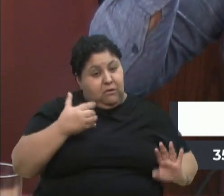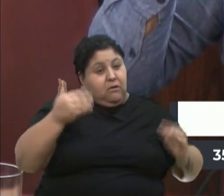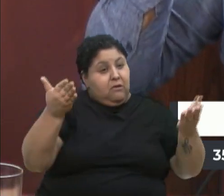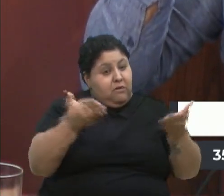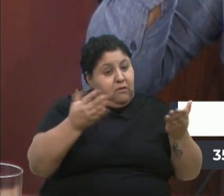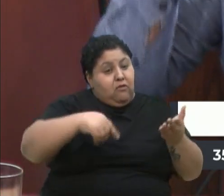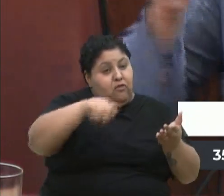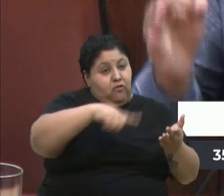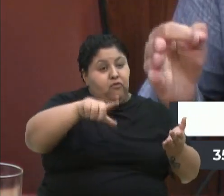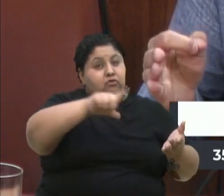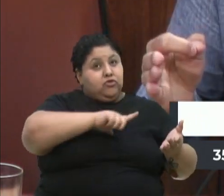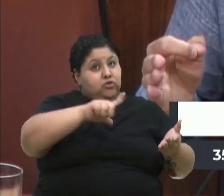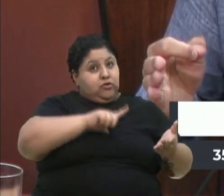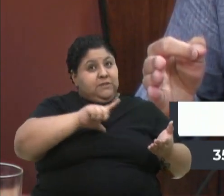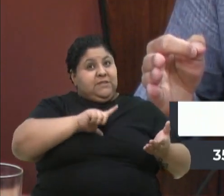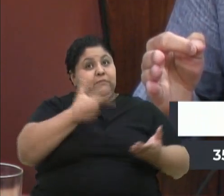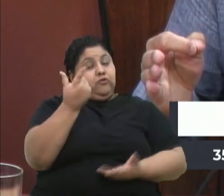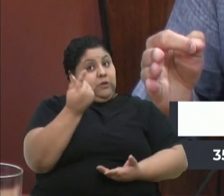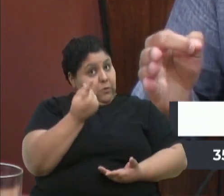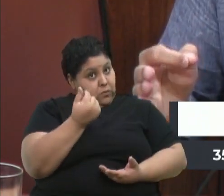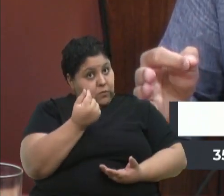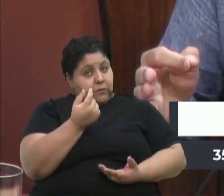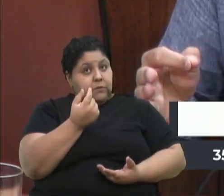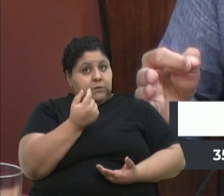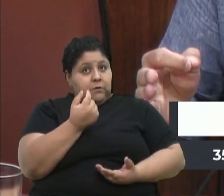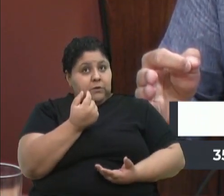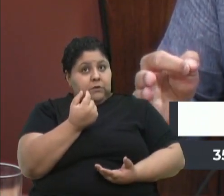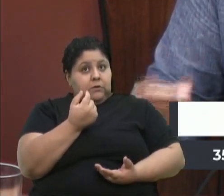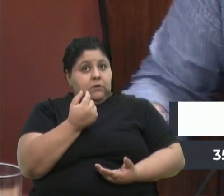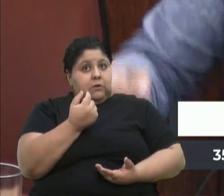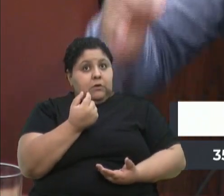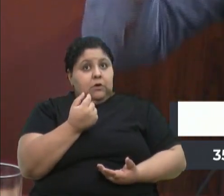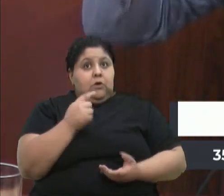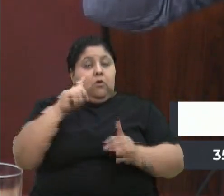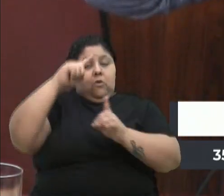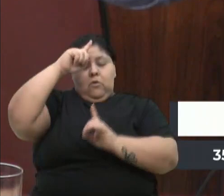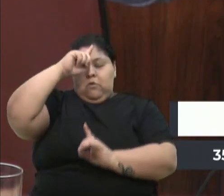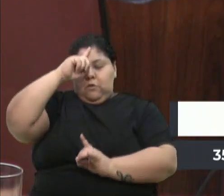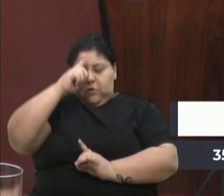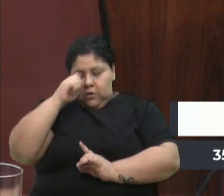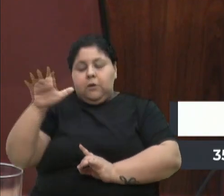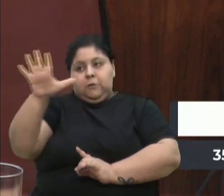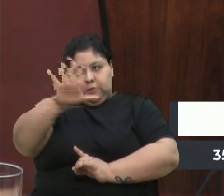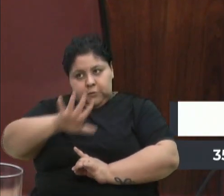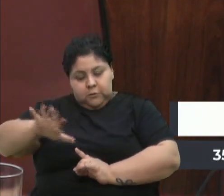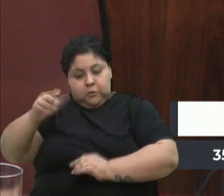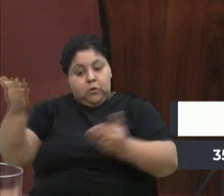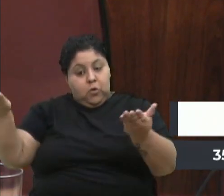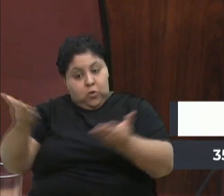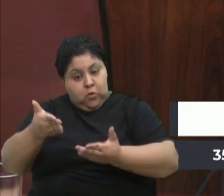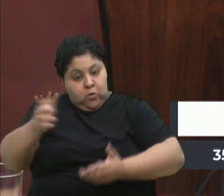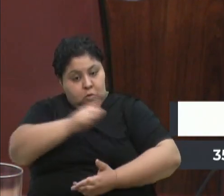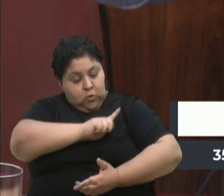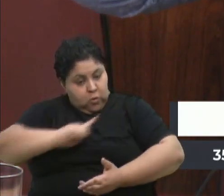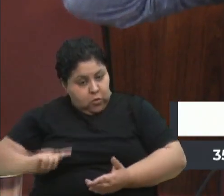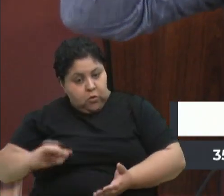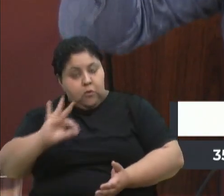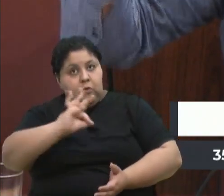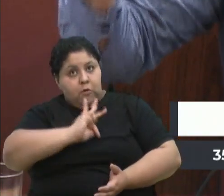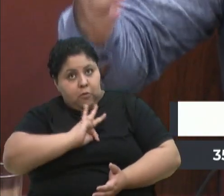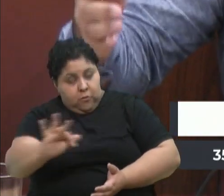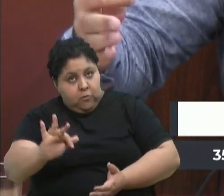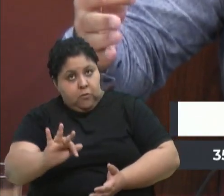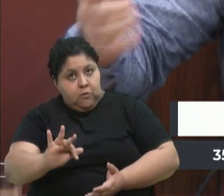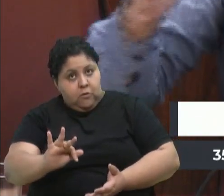nós temos recursos para o Hospital Geral. Hoje o governo federal despendeu